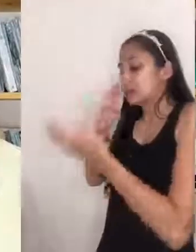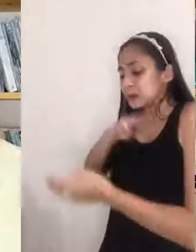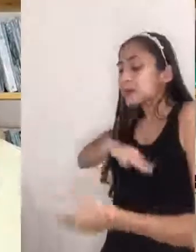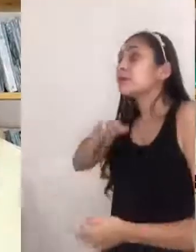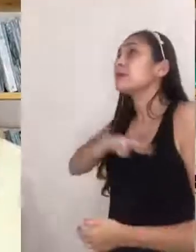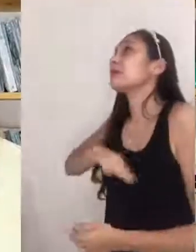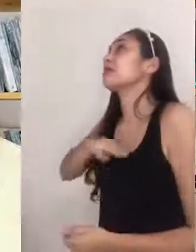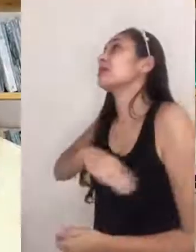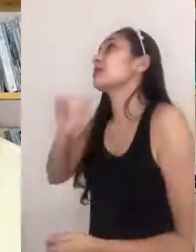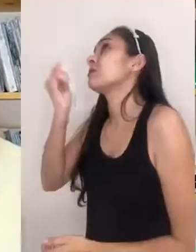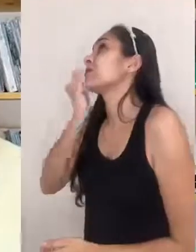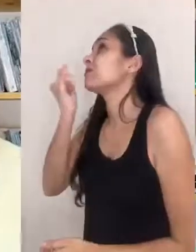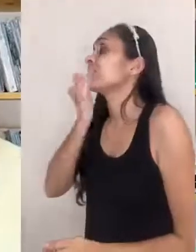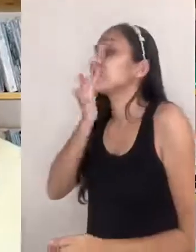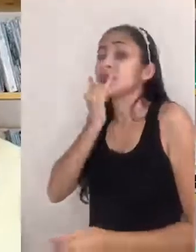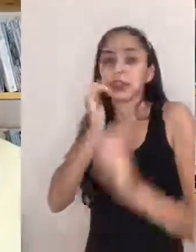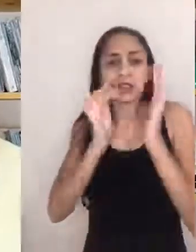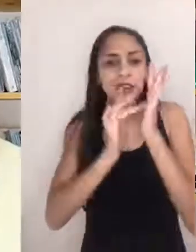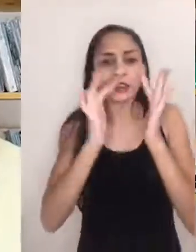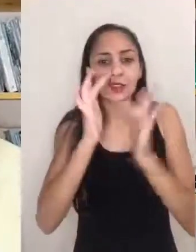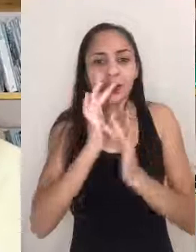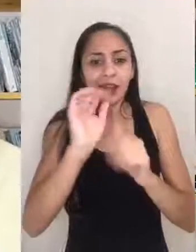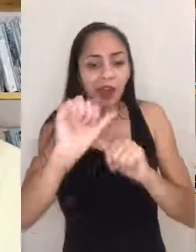misericórdia. E o sangue de Cristo